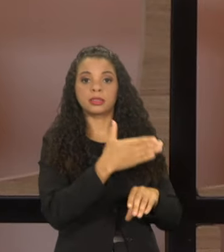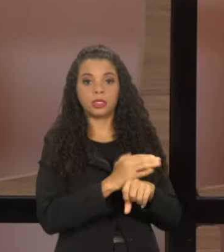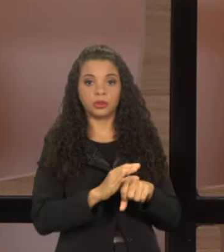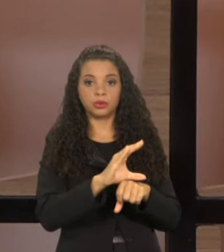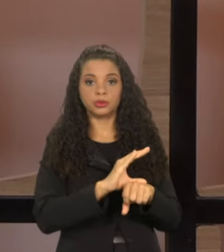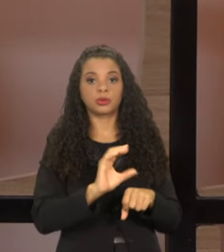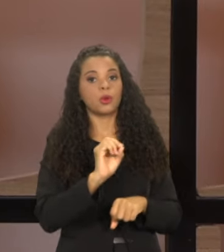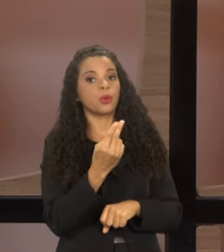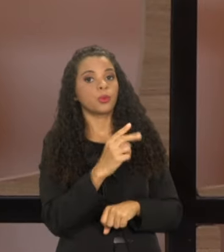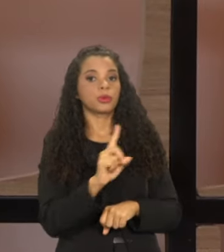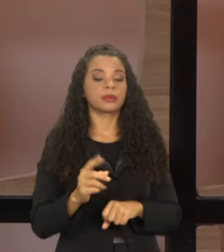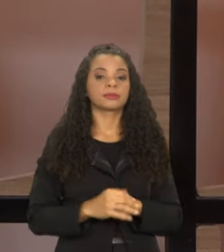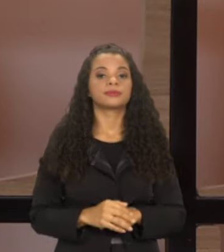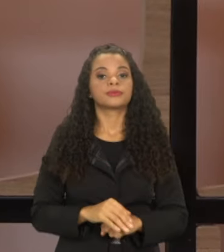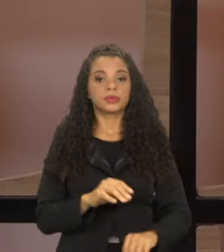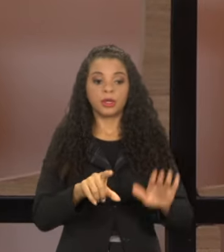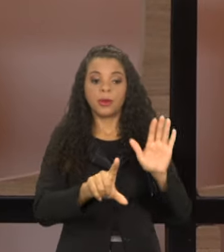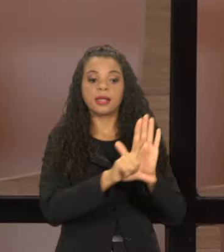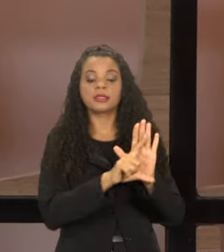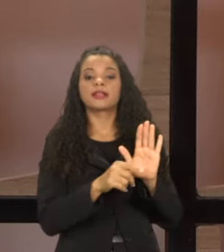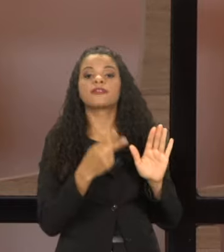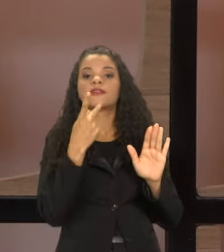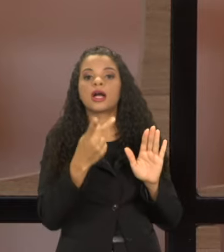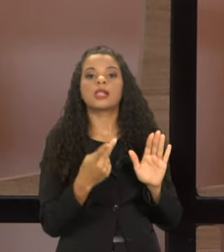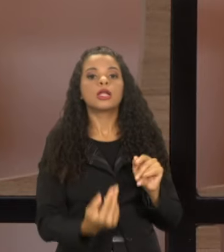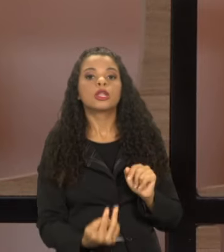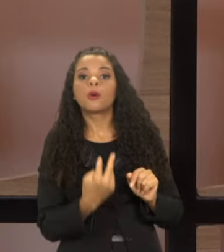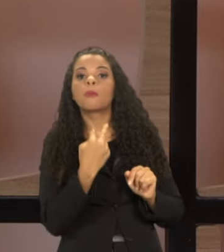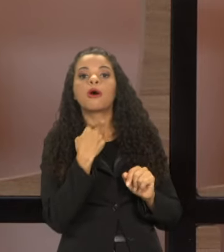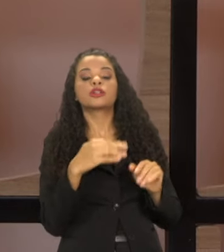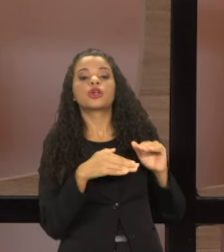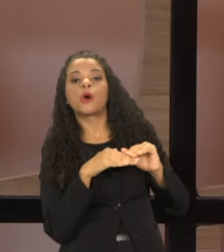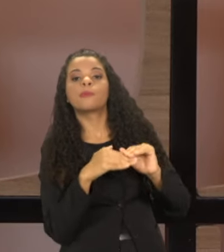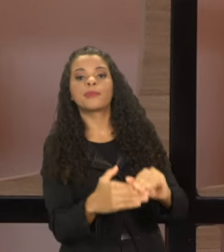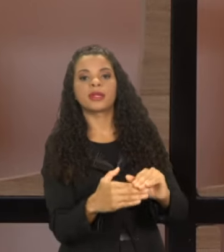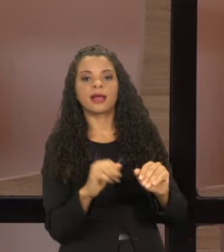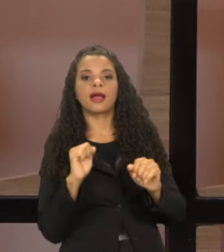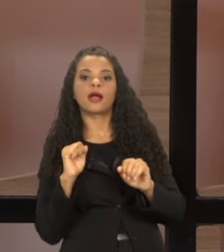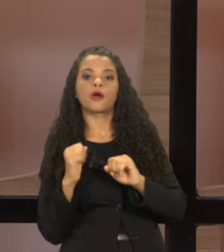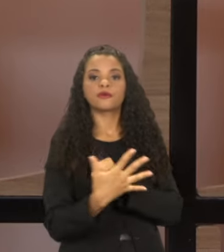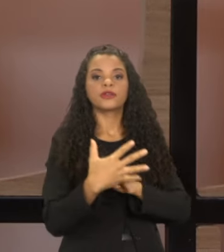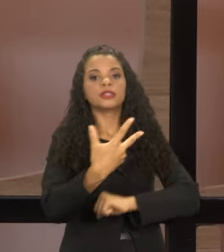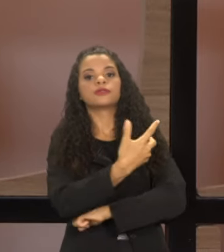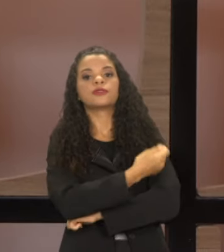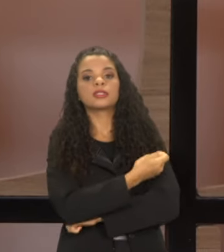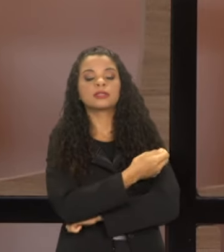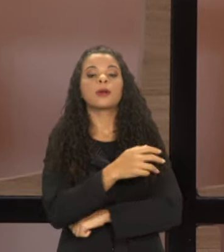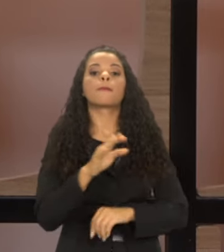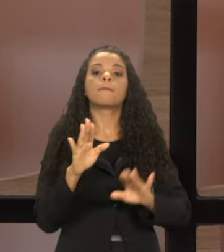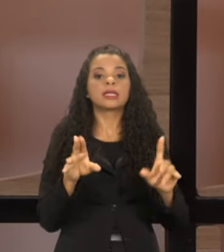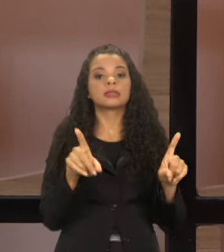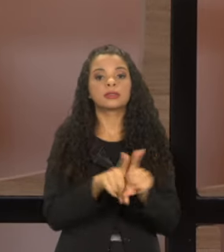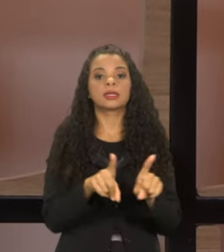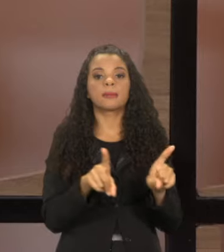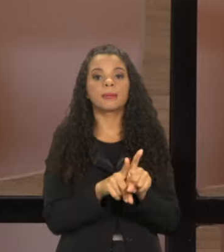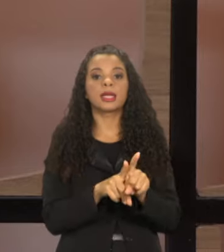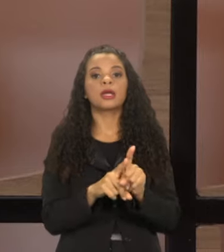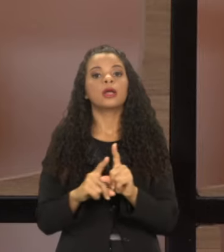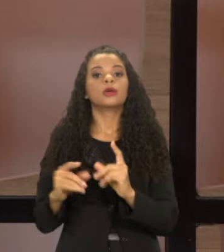obrigada essa vacinação contra a Covid e também os estabelecimentos não podem recusar não podem